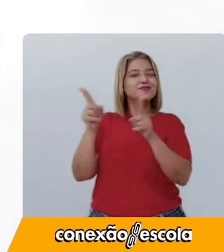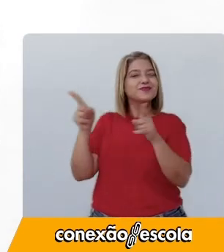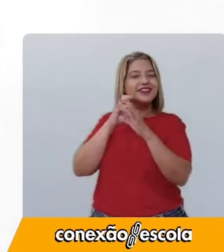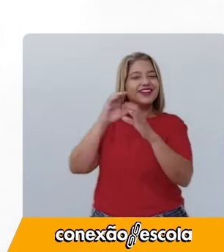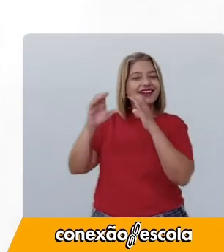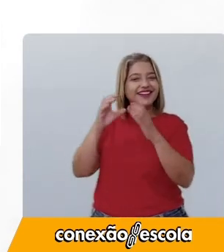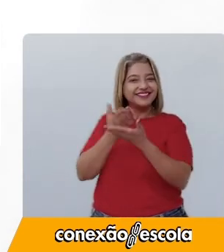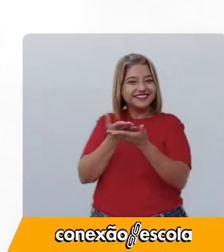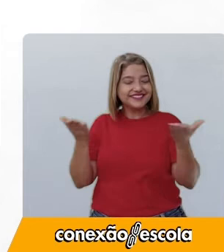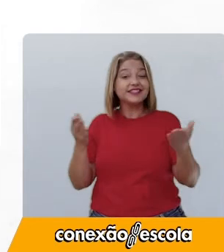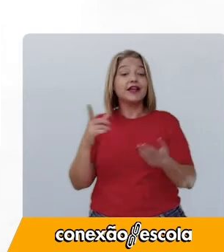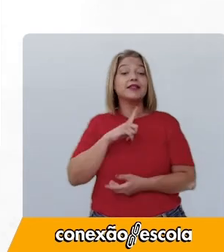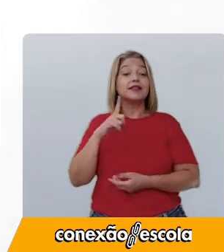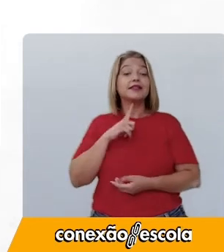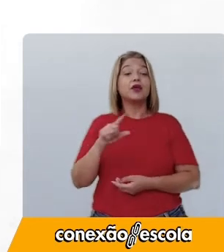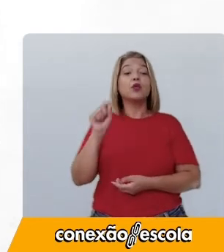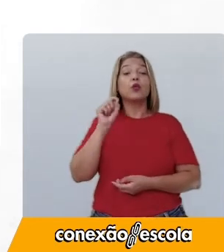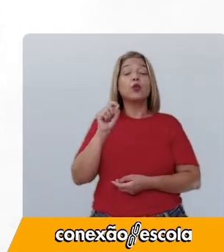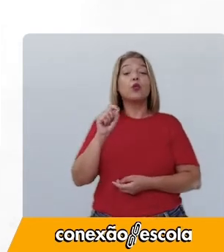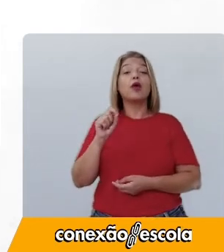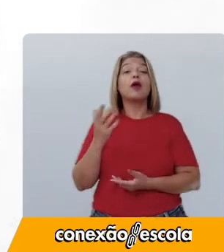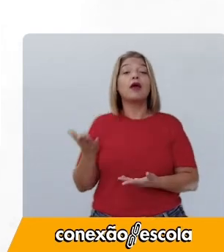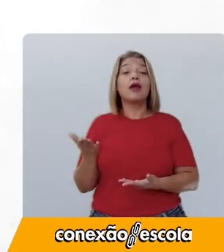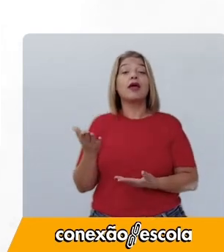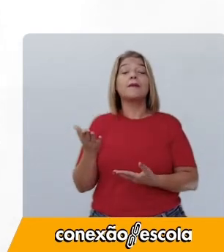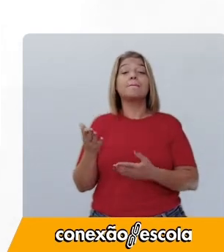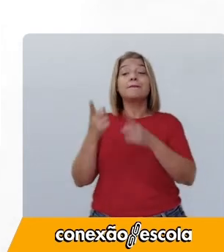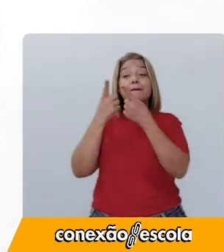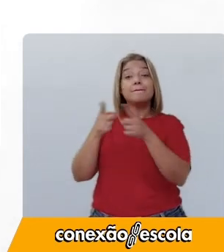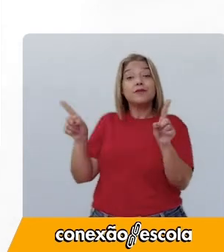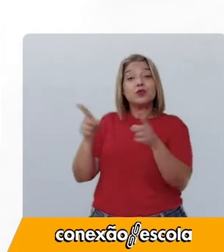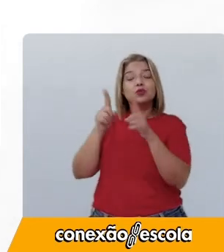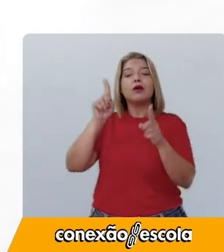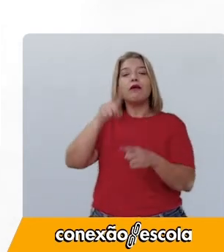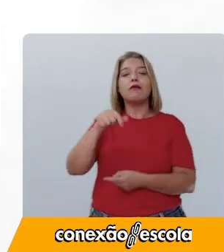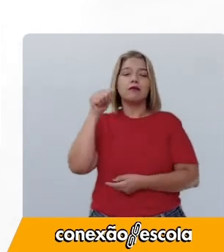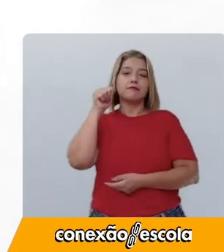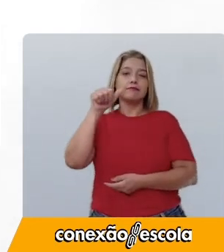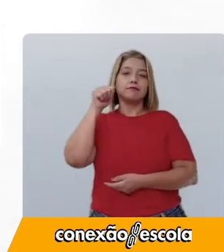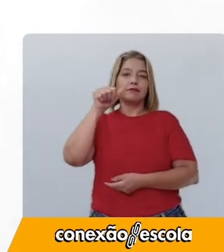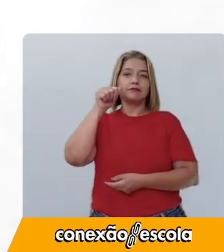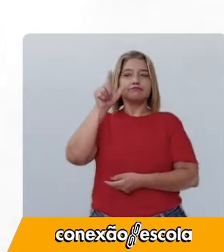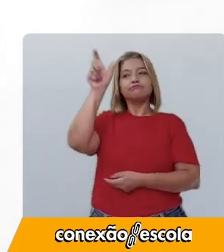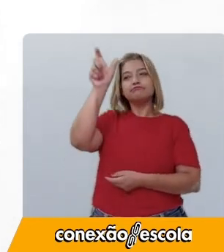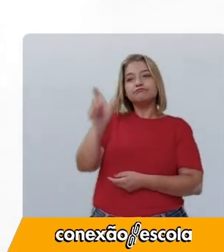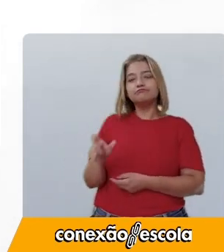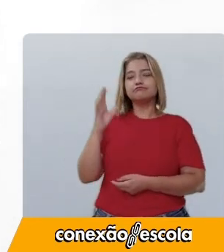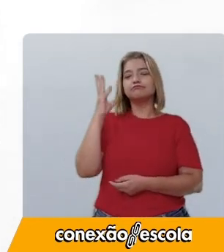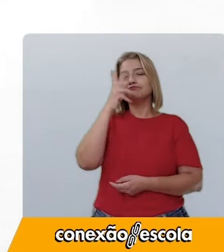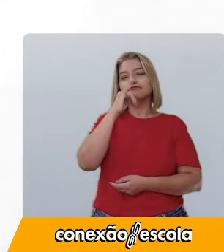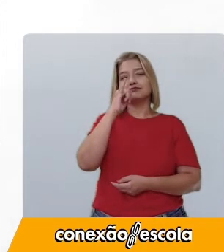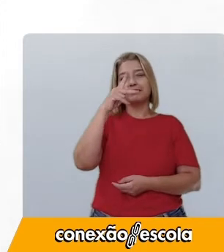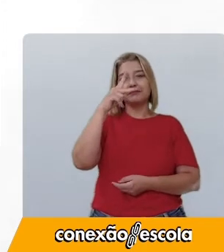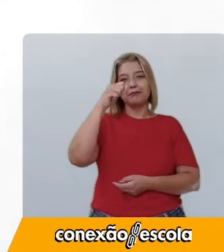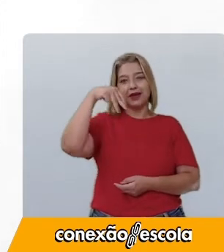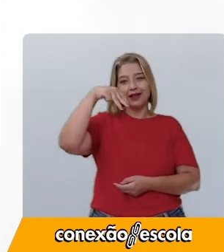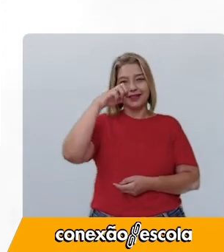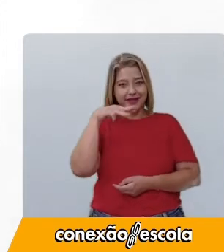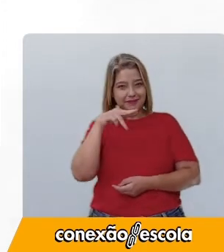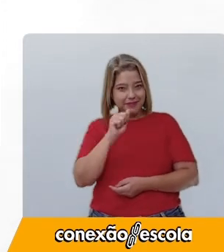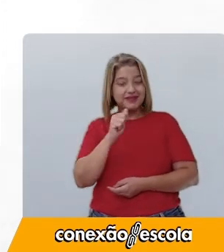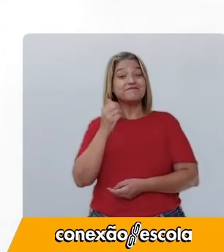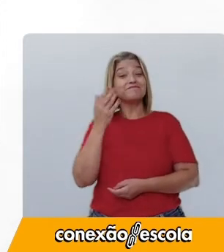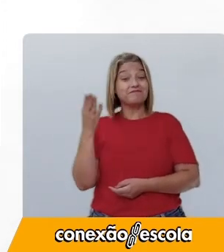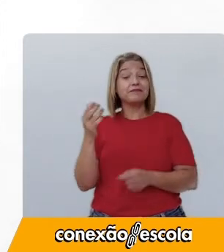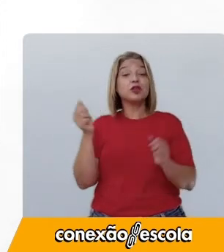vocês. Nós temos a letra Garota de Ipanema, que foi composta com o